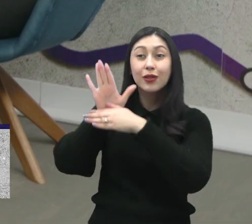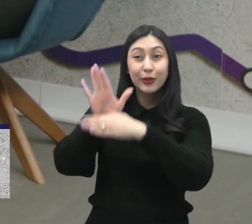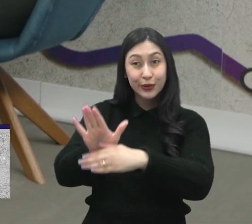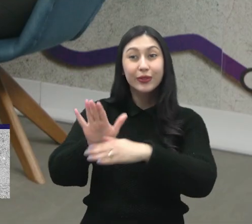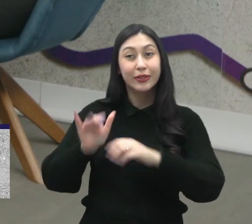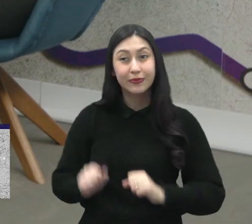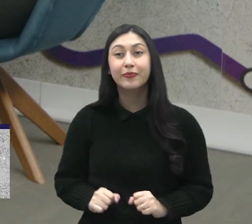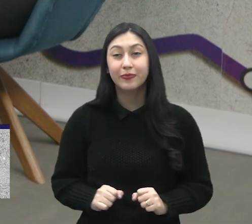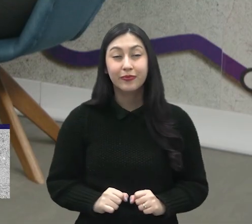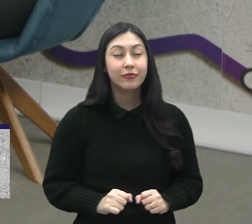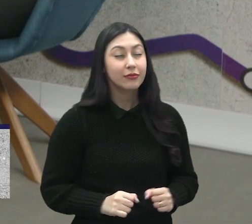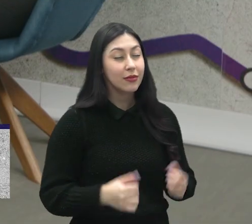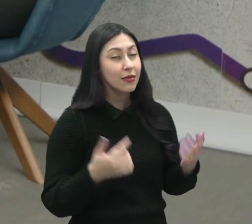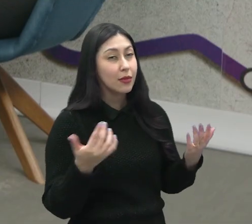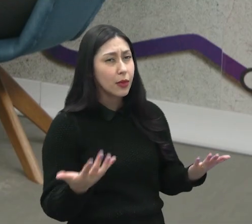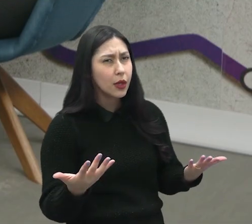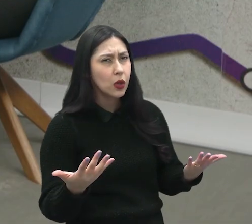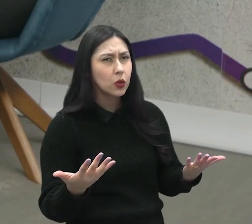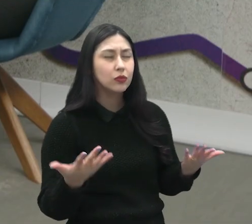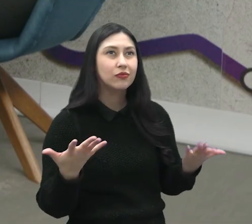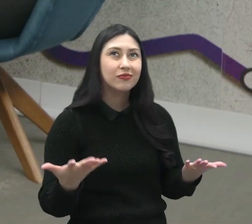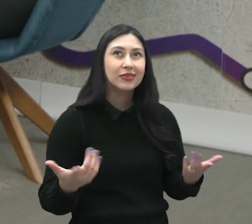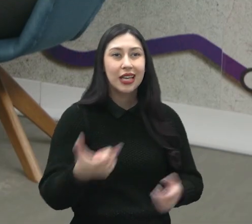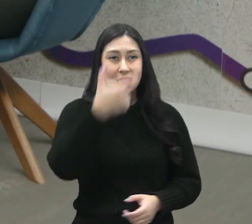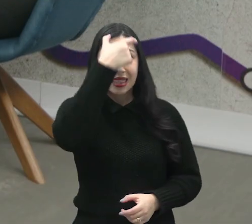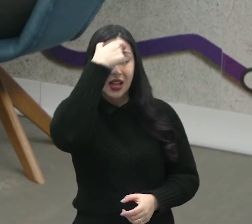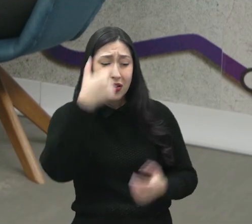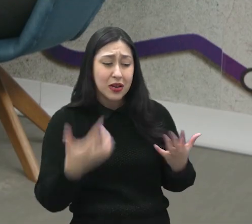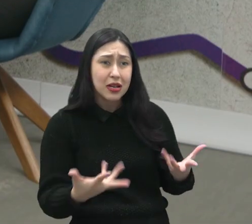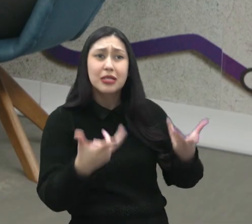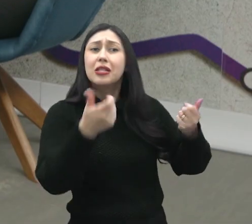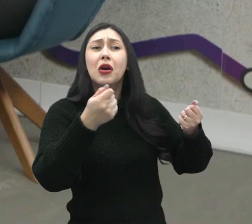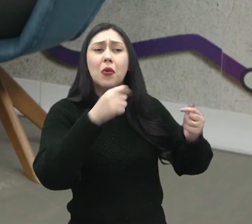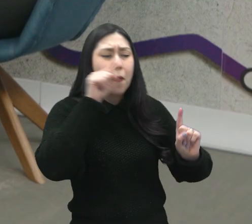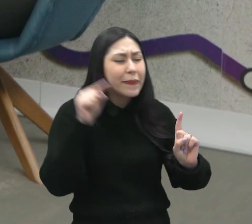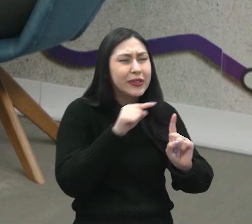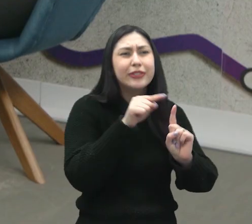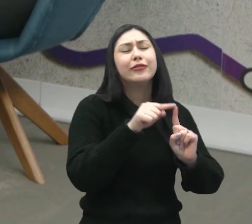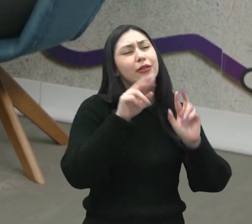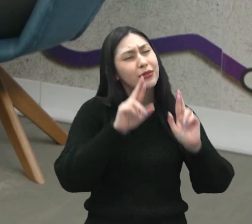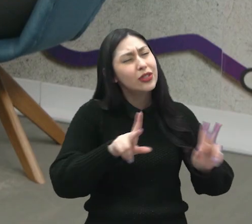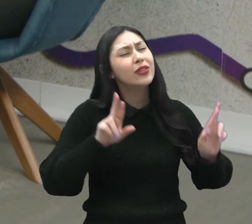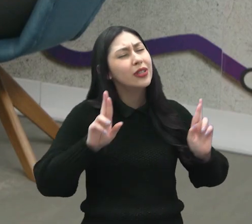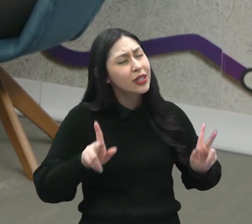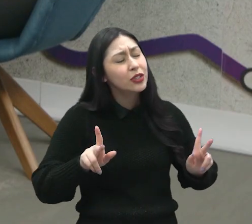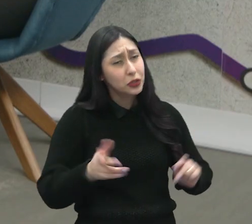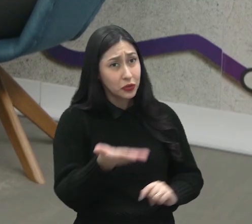pegando nesse caminho, quando a gente fala de vocação e propósito, tem diferenças, né? Queria que